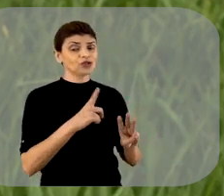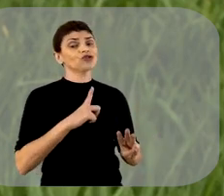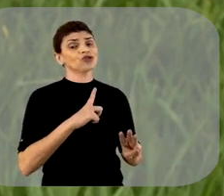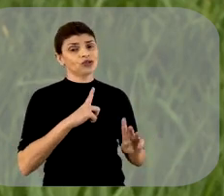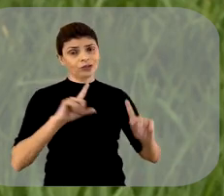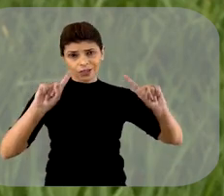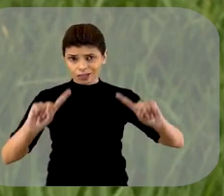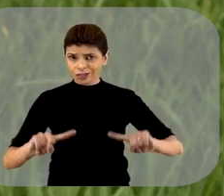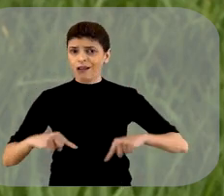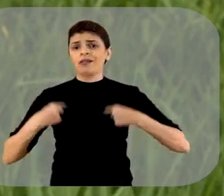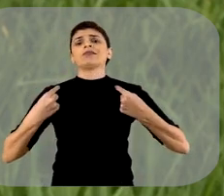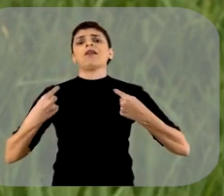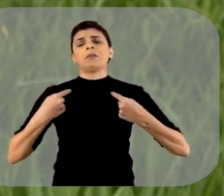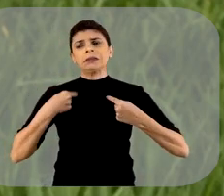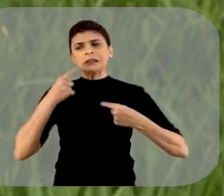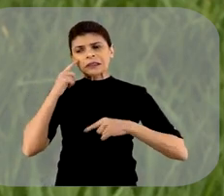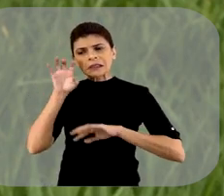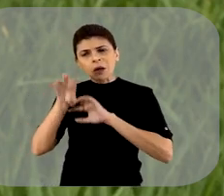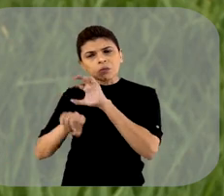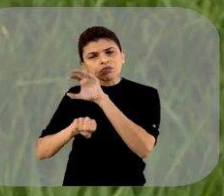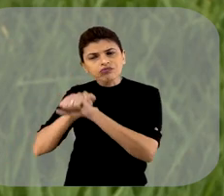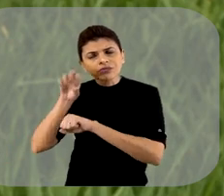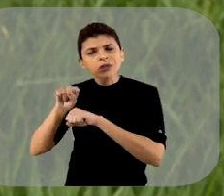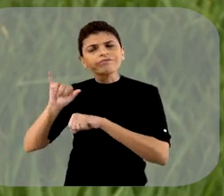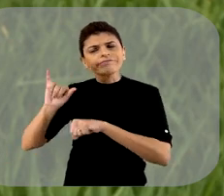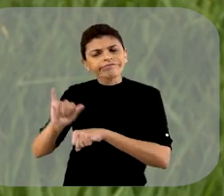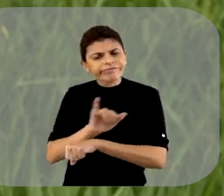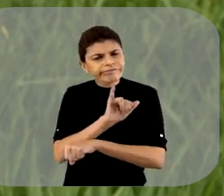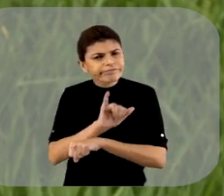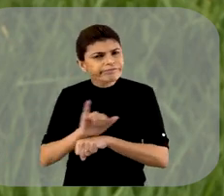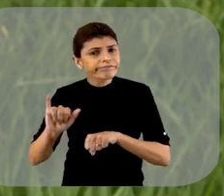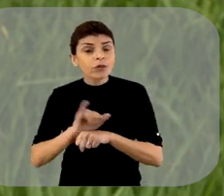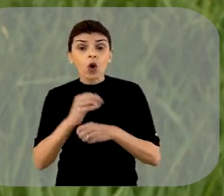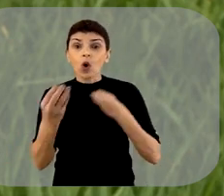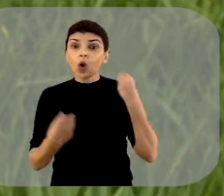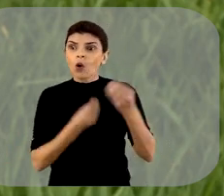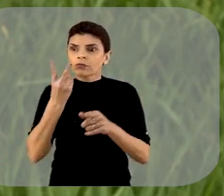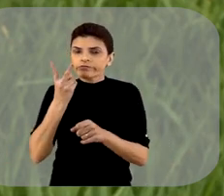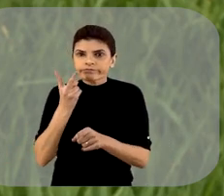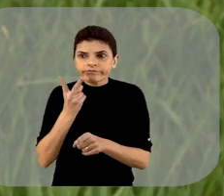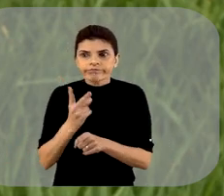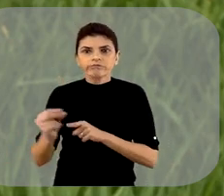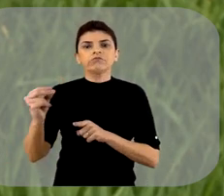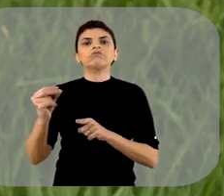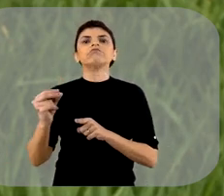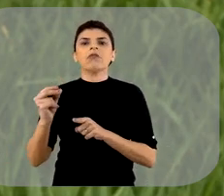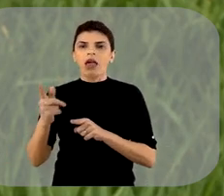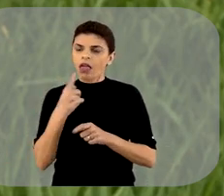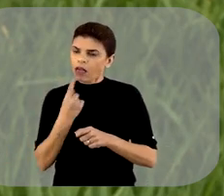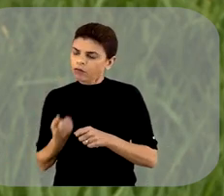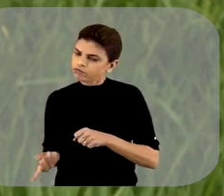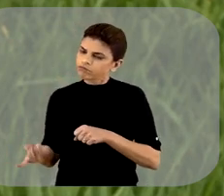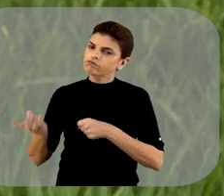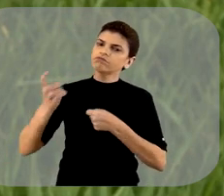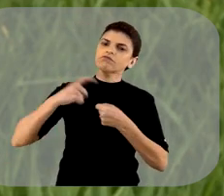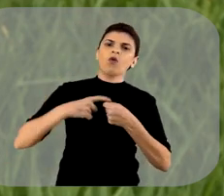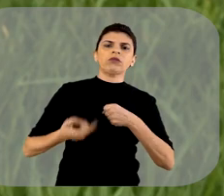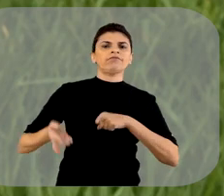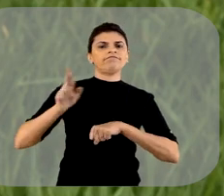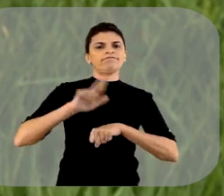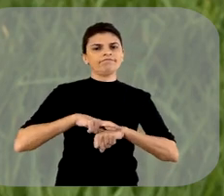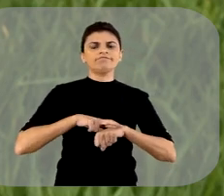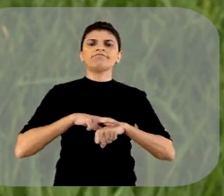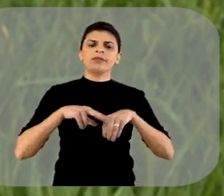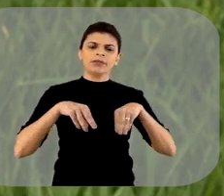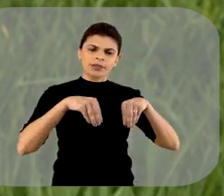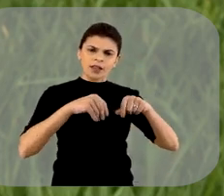hoje, é necessário buscar alternativa de como superar isso, e uma delas é a retomada do seu território